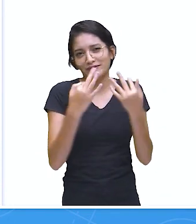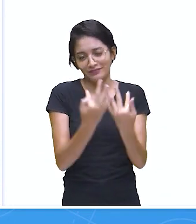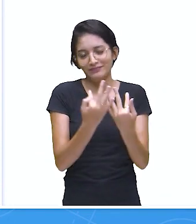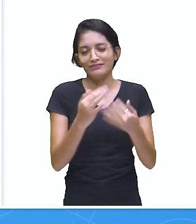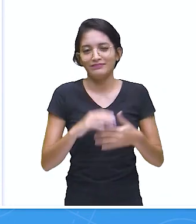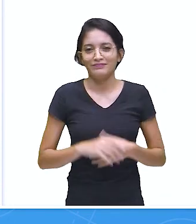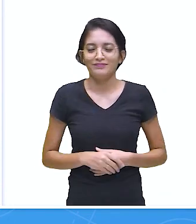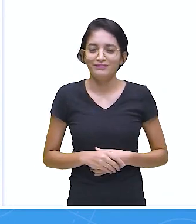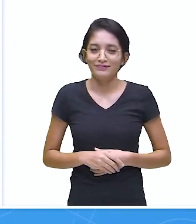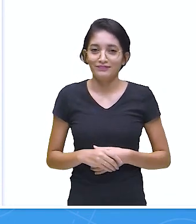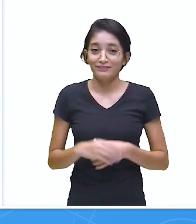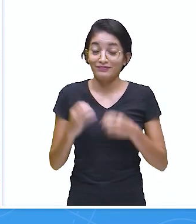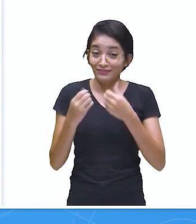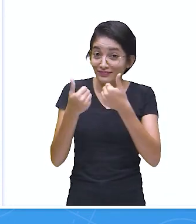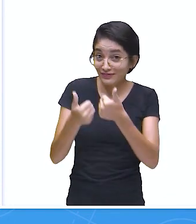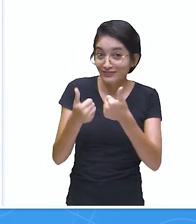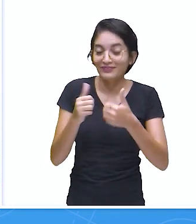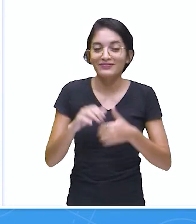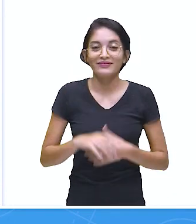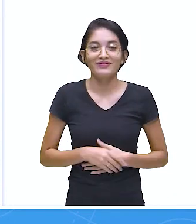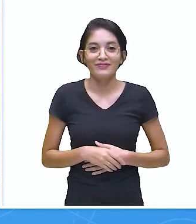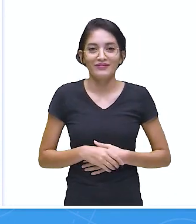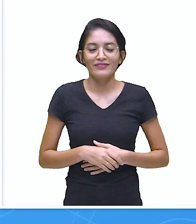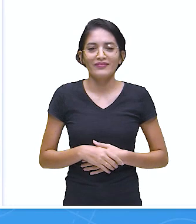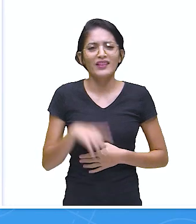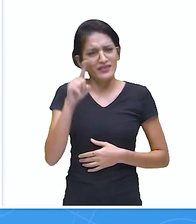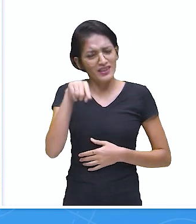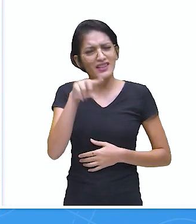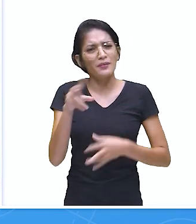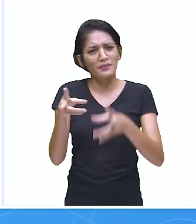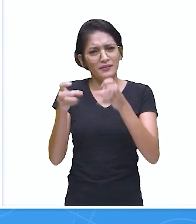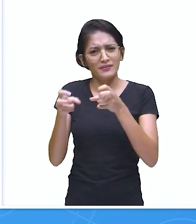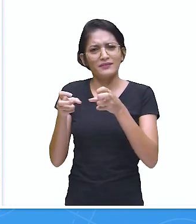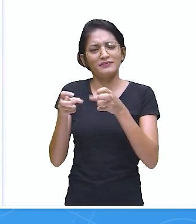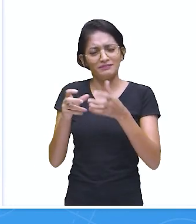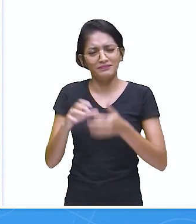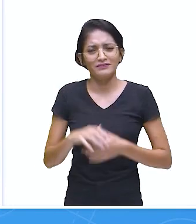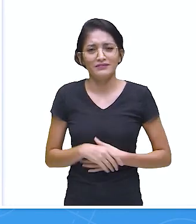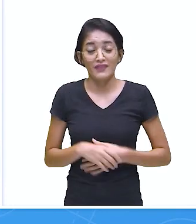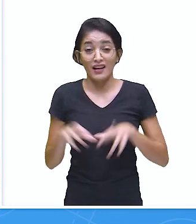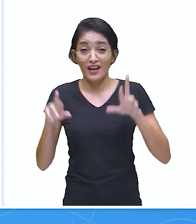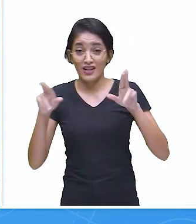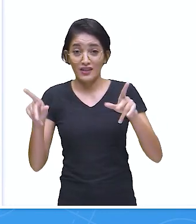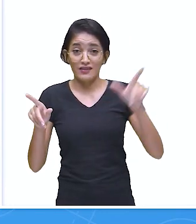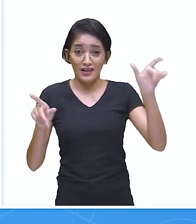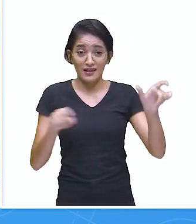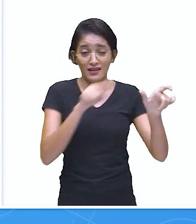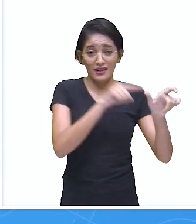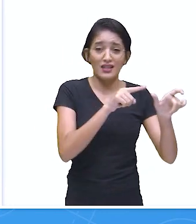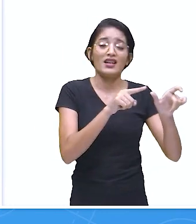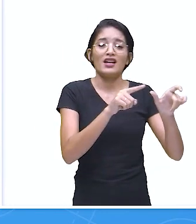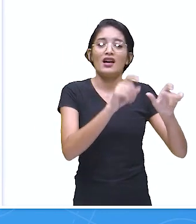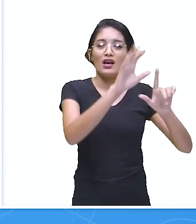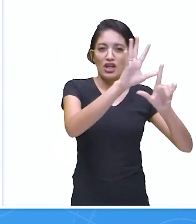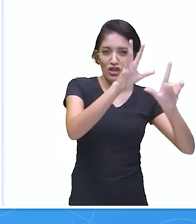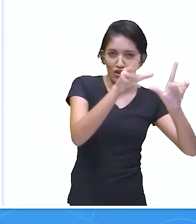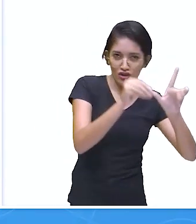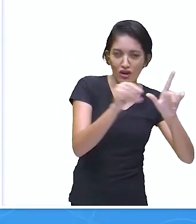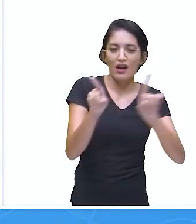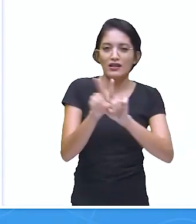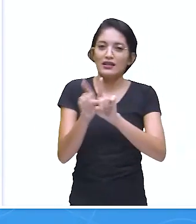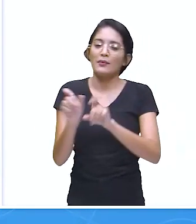familiares. Muito bem, muito bem, muito bem. Então, notaram a charge? Notaram essa diferença?